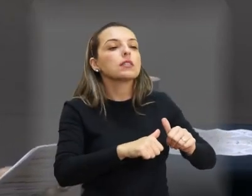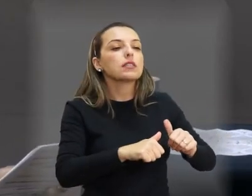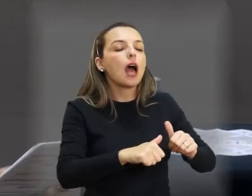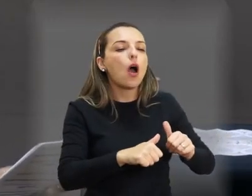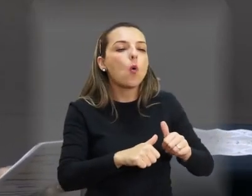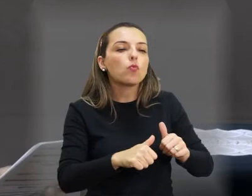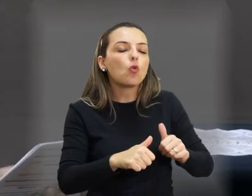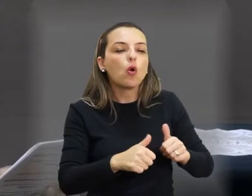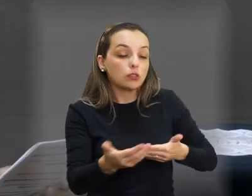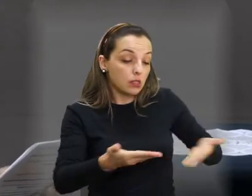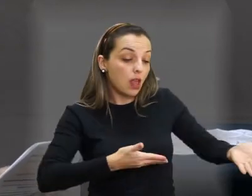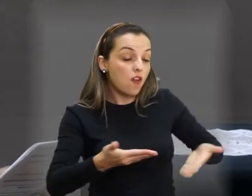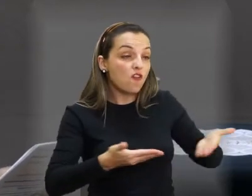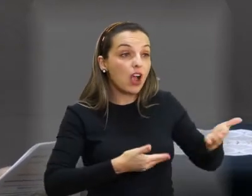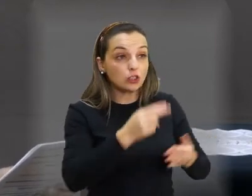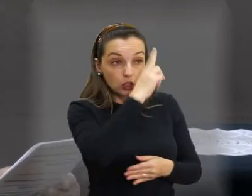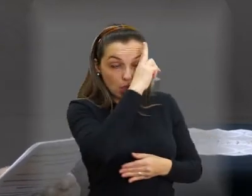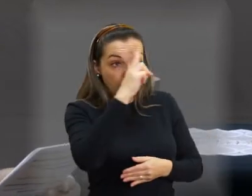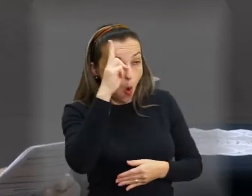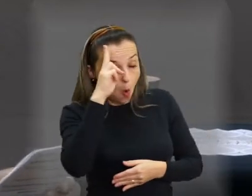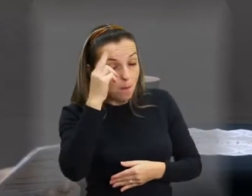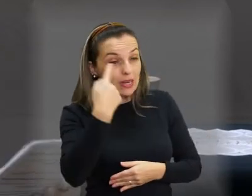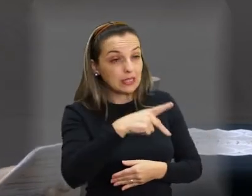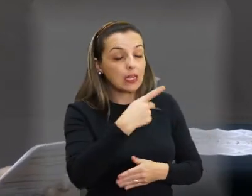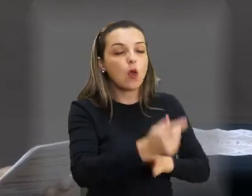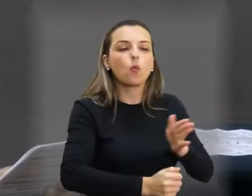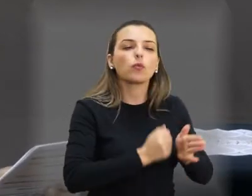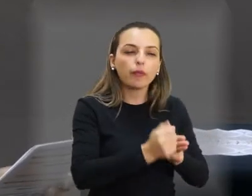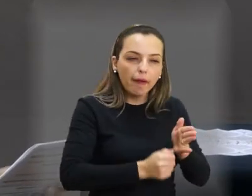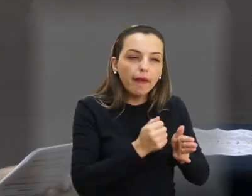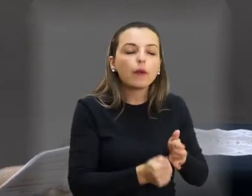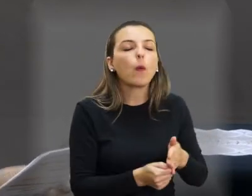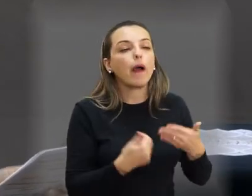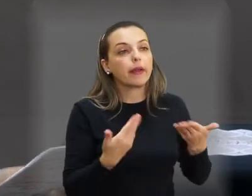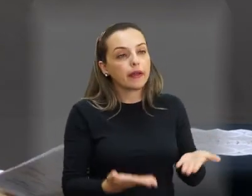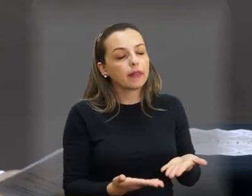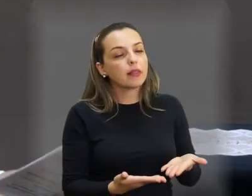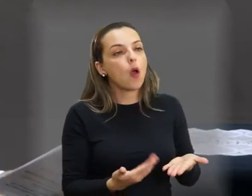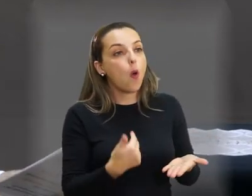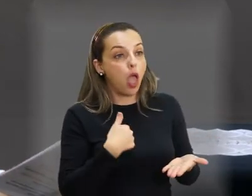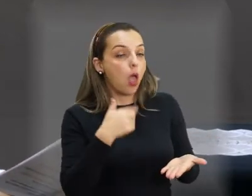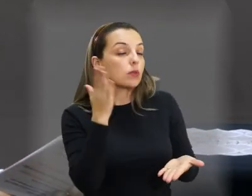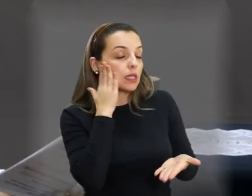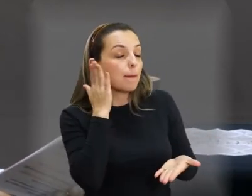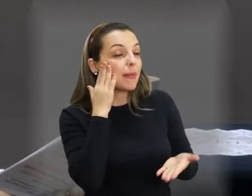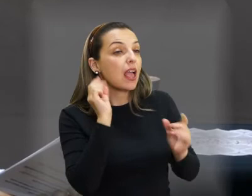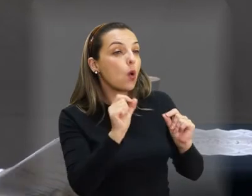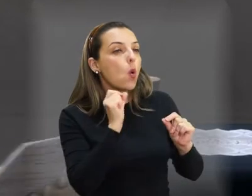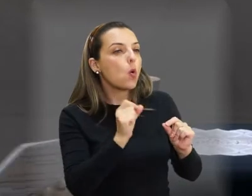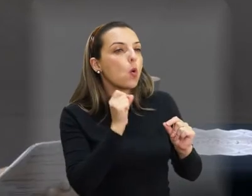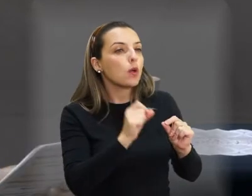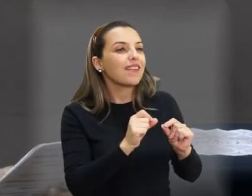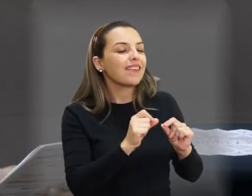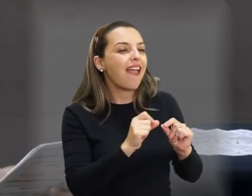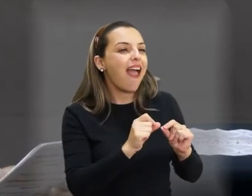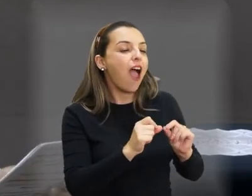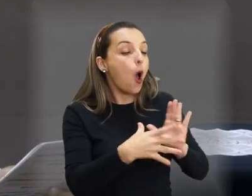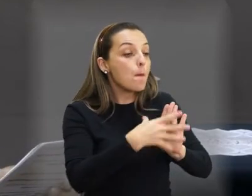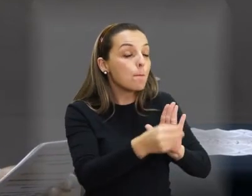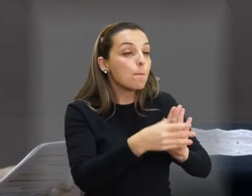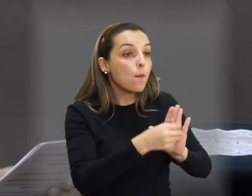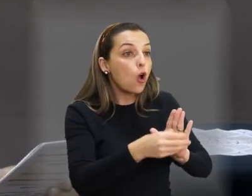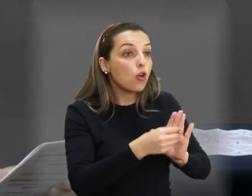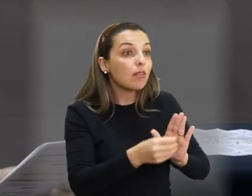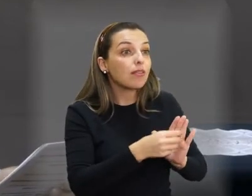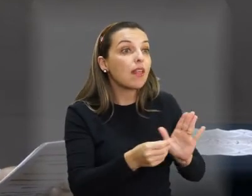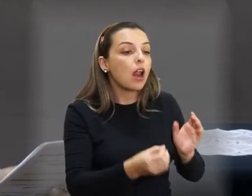por aplicativo que atuam na cidade. E em consulta, um pouco antes aqui da nossa conversa, eu tive o retorno de que o modelo está em fase final de